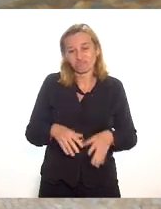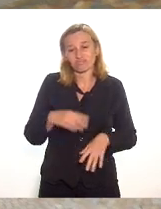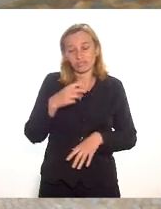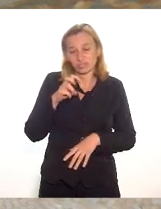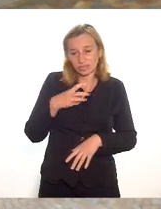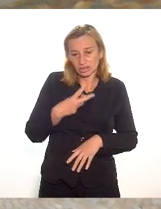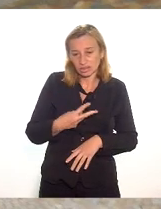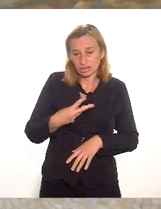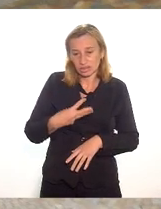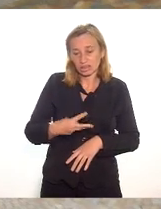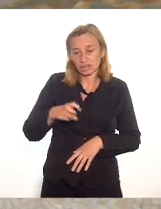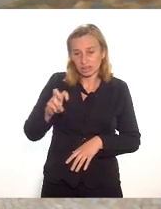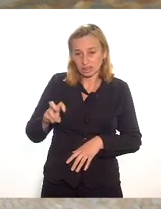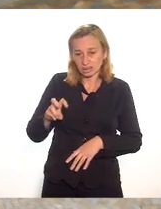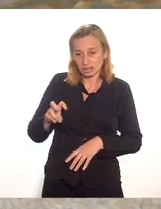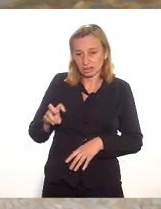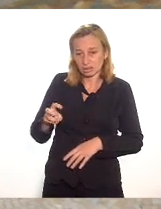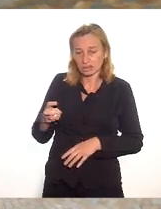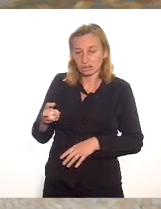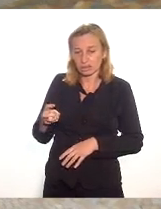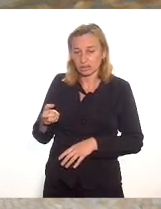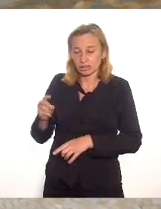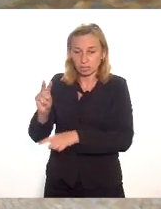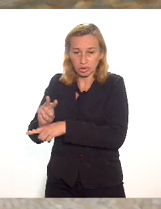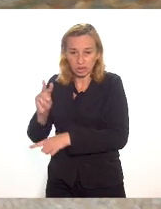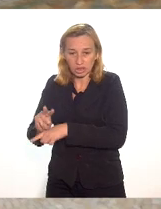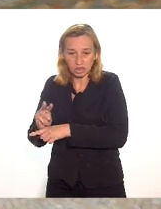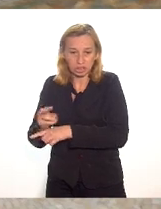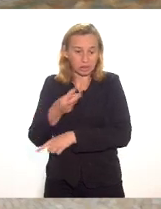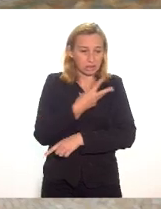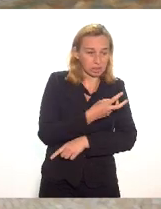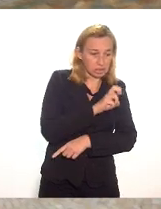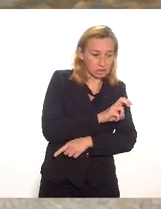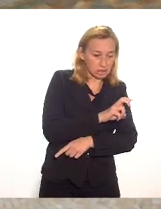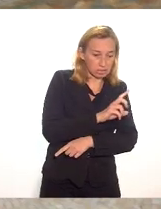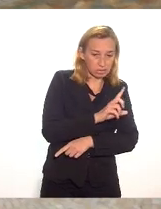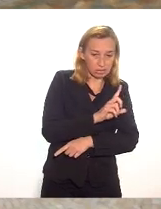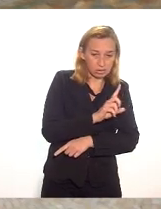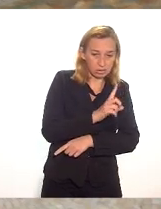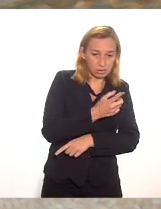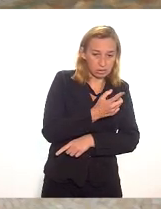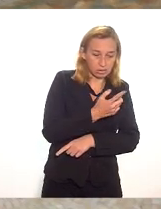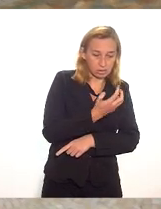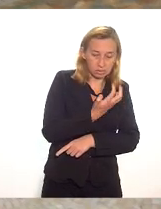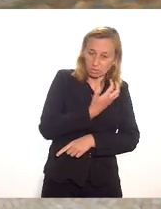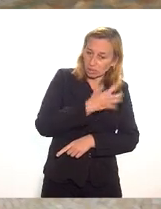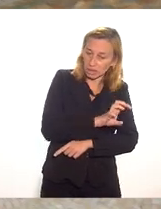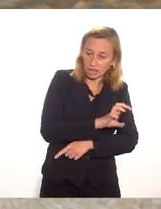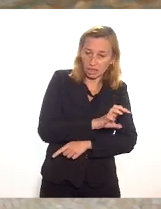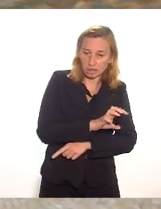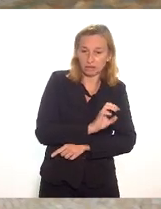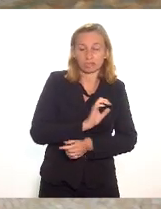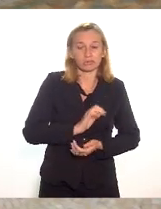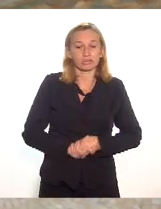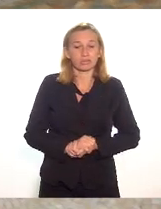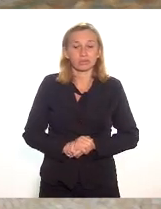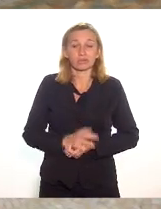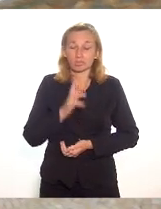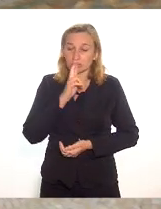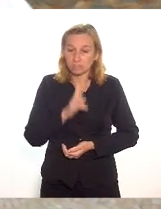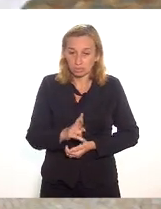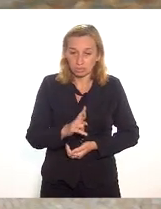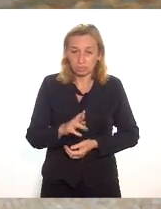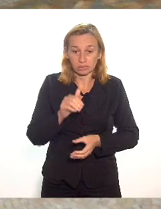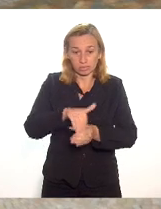defendendo, 35 não defendendo, que foi o resultado da eleição. A